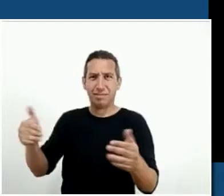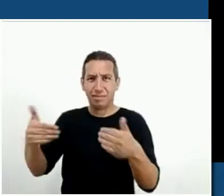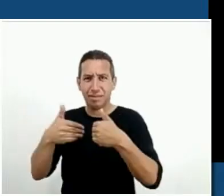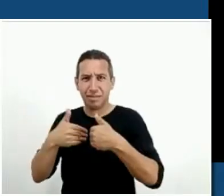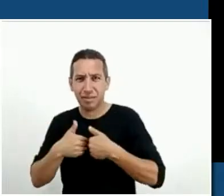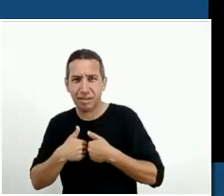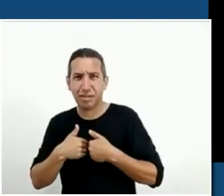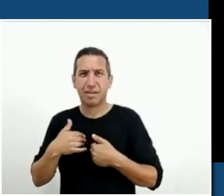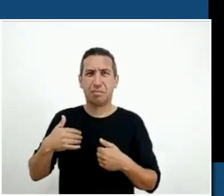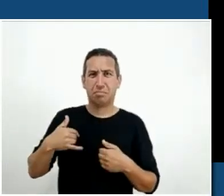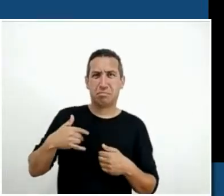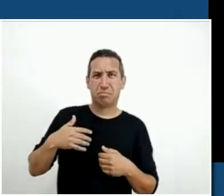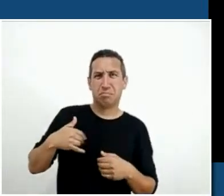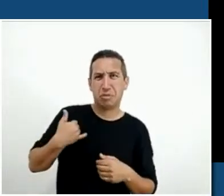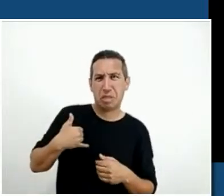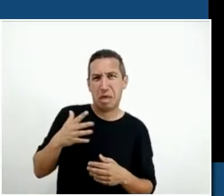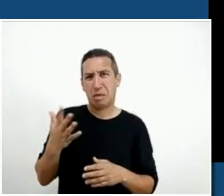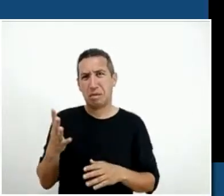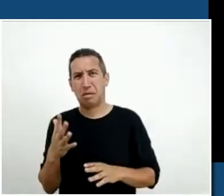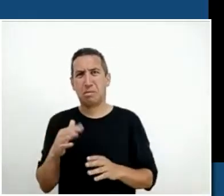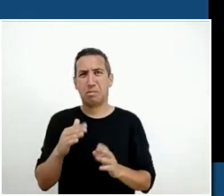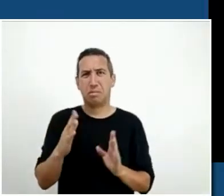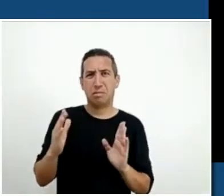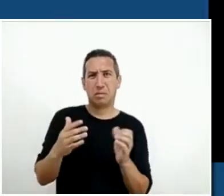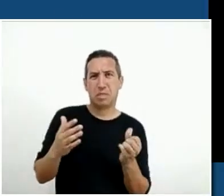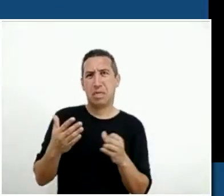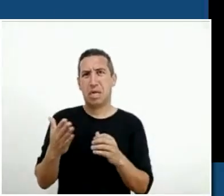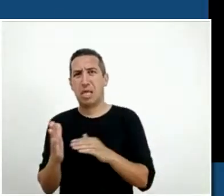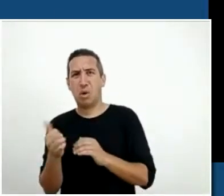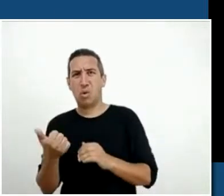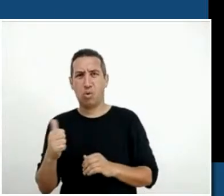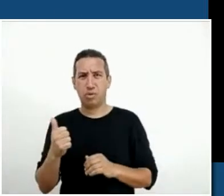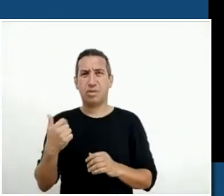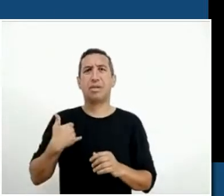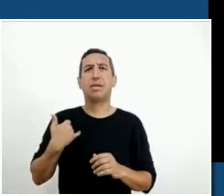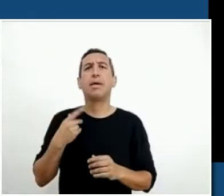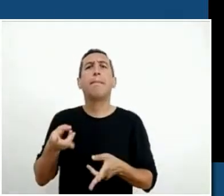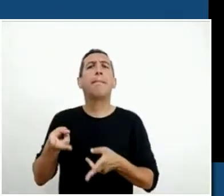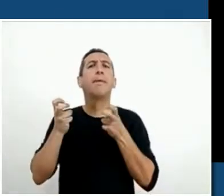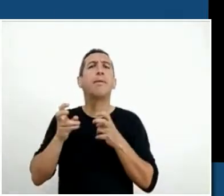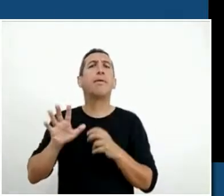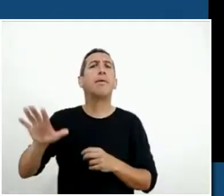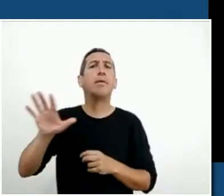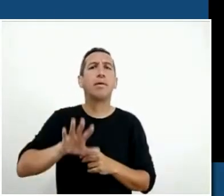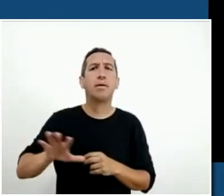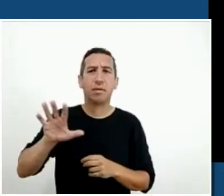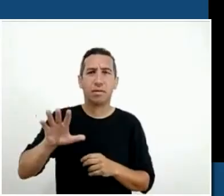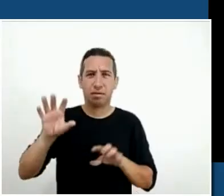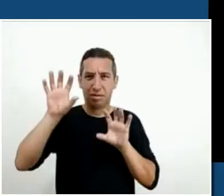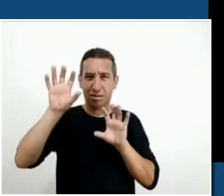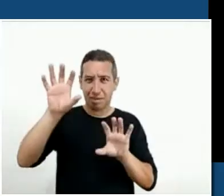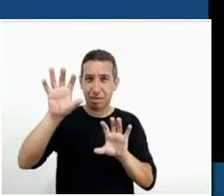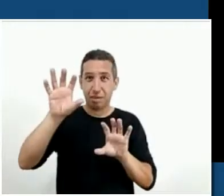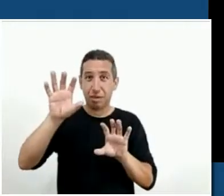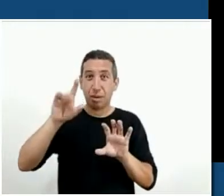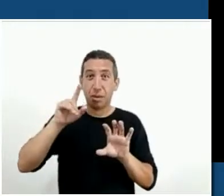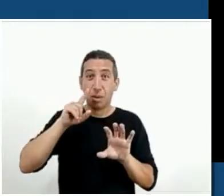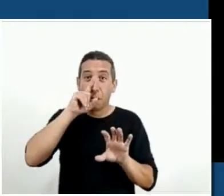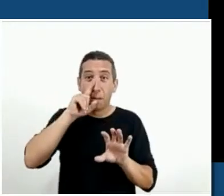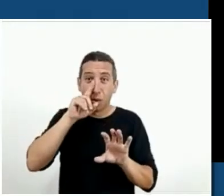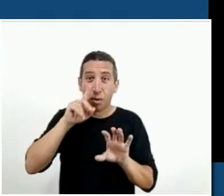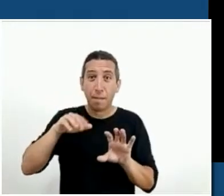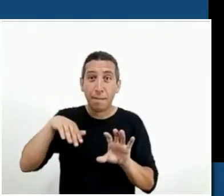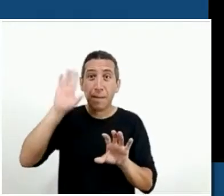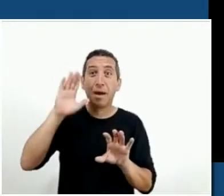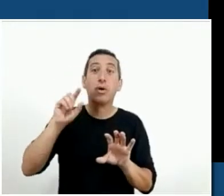idade, apesar que a gente estendeu um pouco, e a gente viu aqui, então vocês veem, os riscos mais grossos, quer dizer que tem